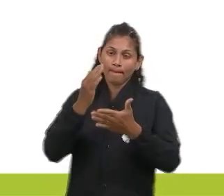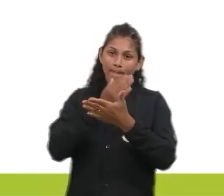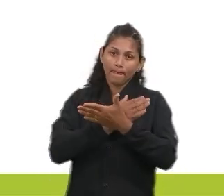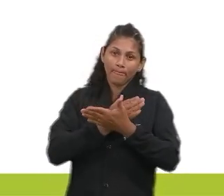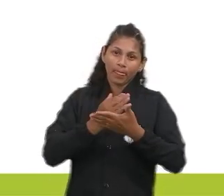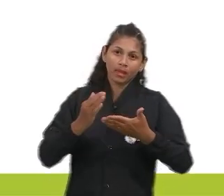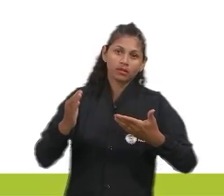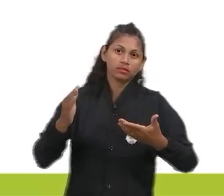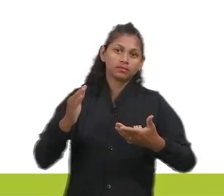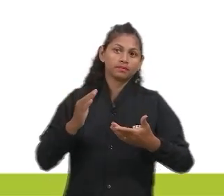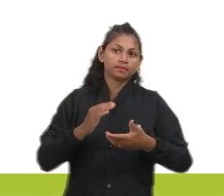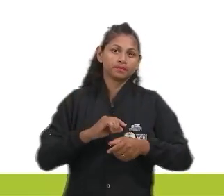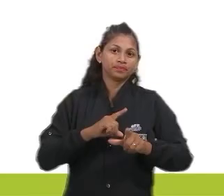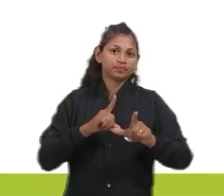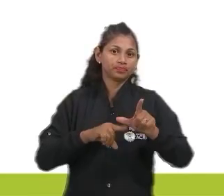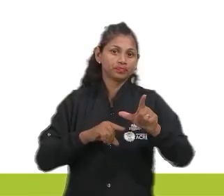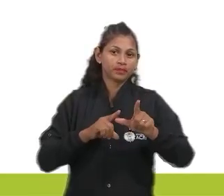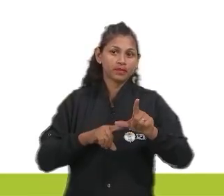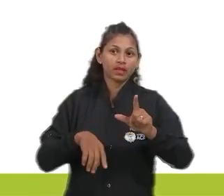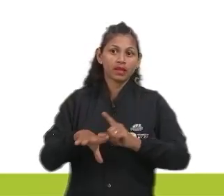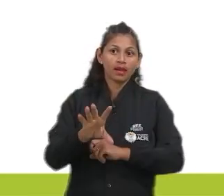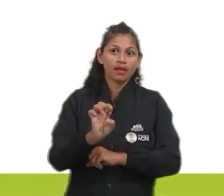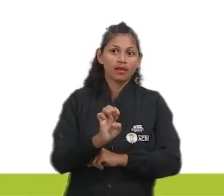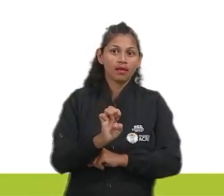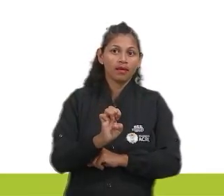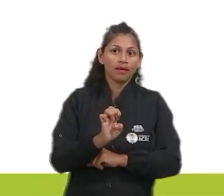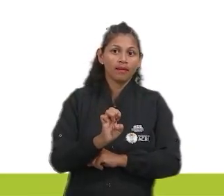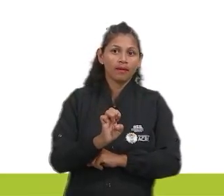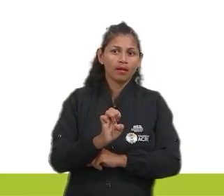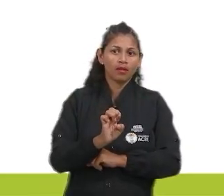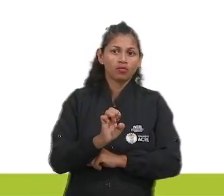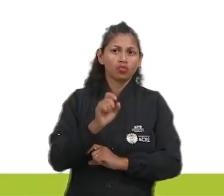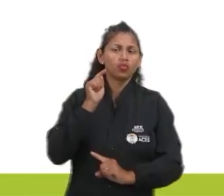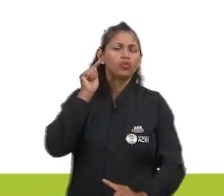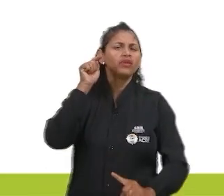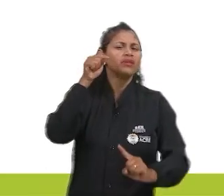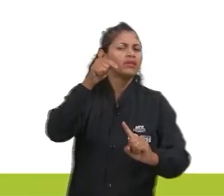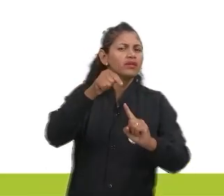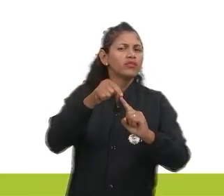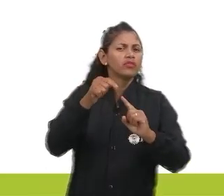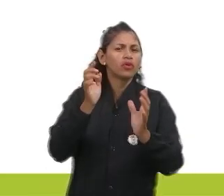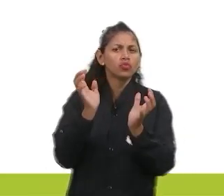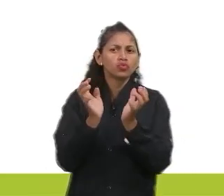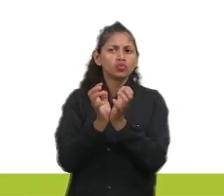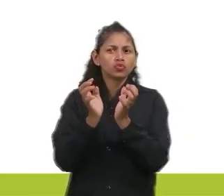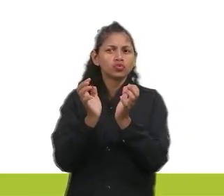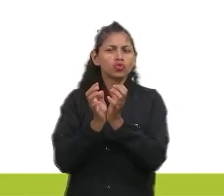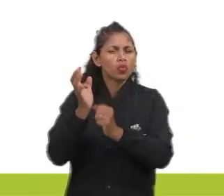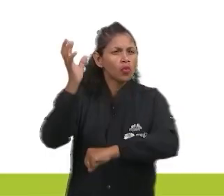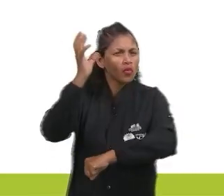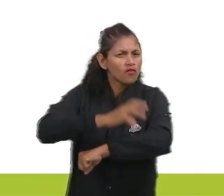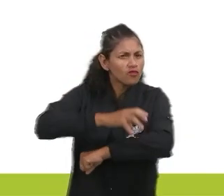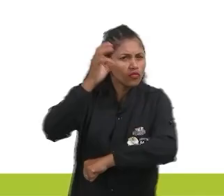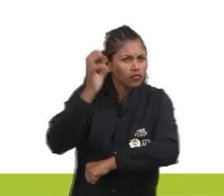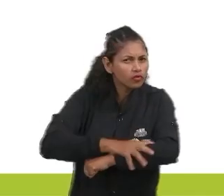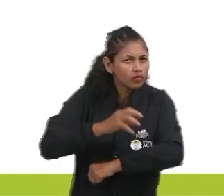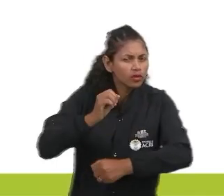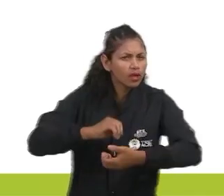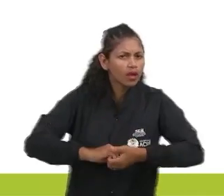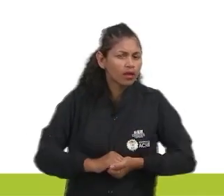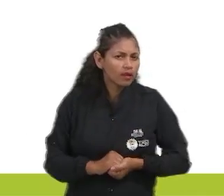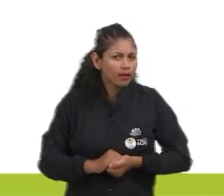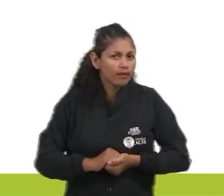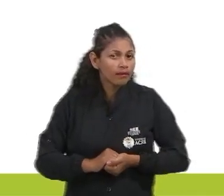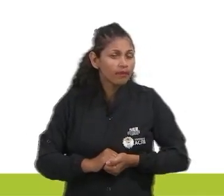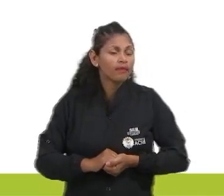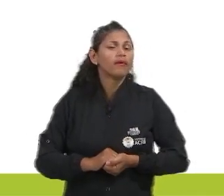ó, pela alternativa E. Identificação dos grupos funcionais. Será que existe